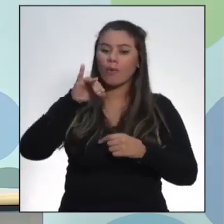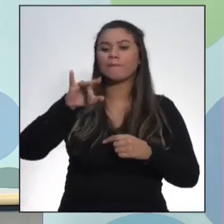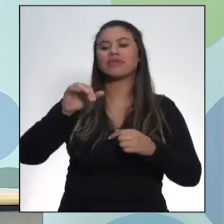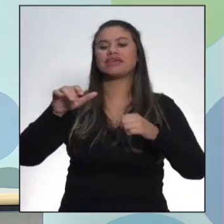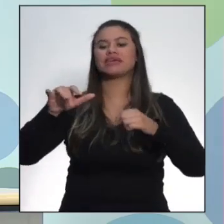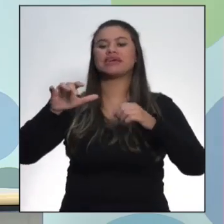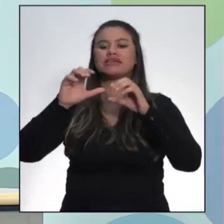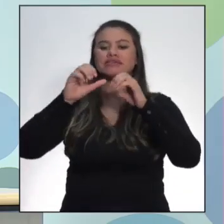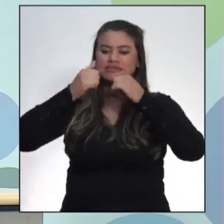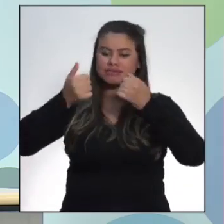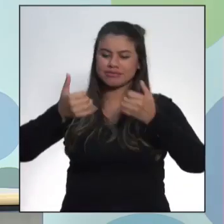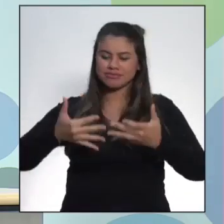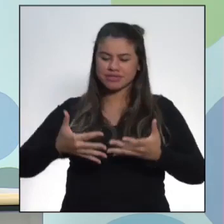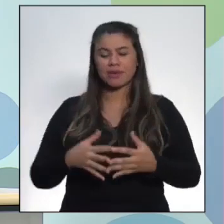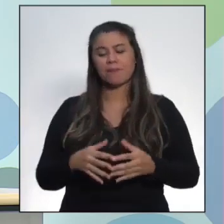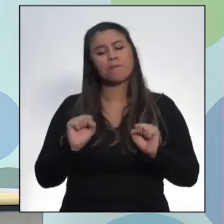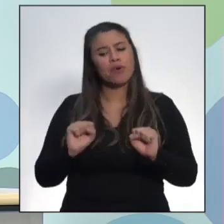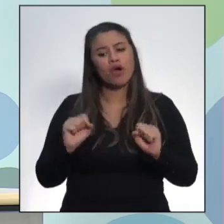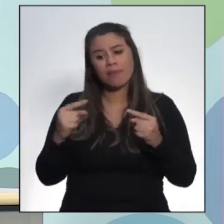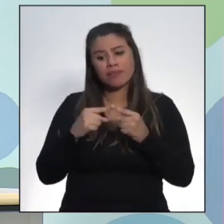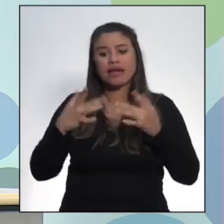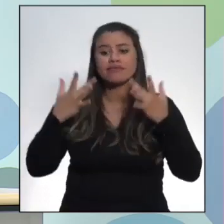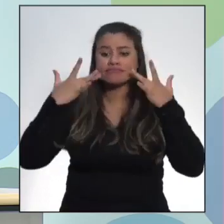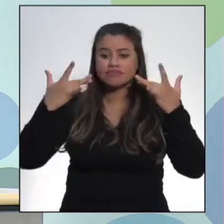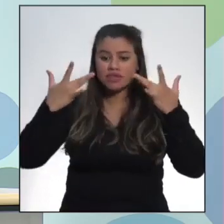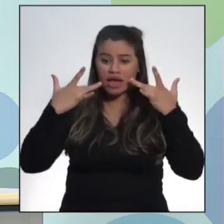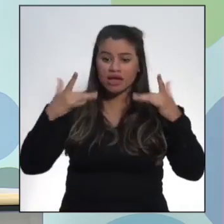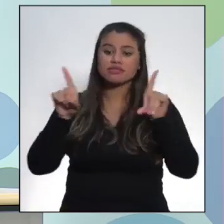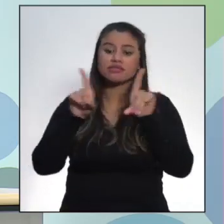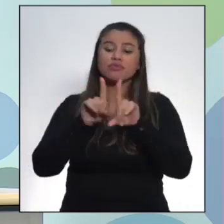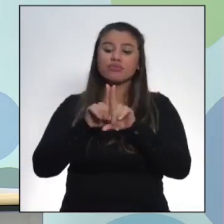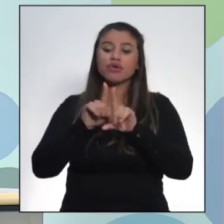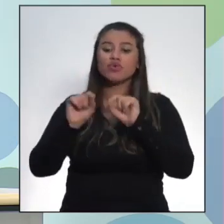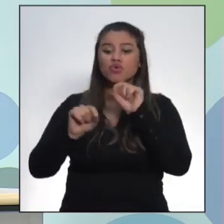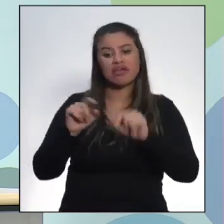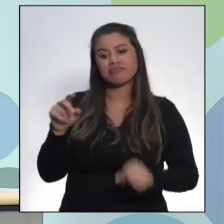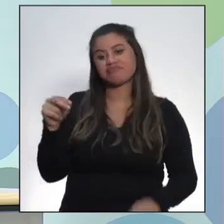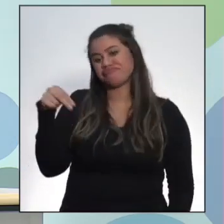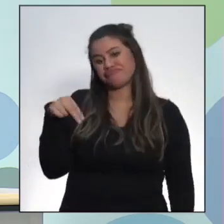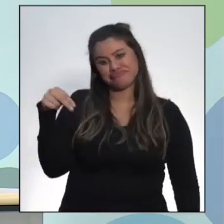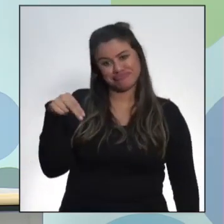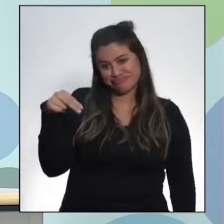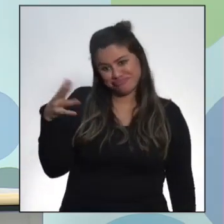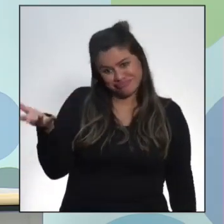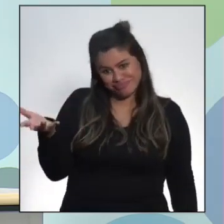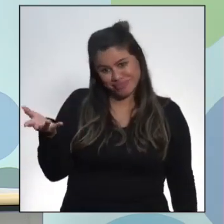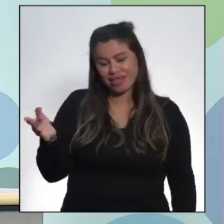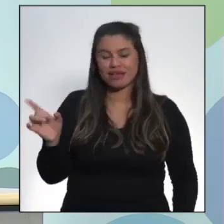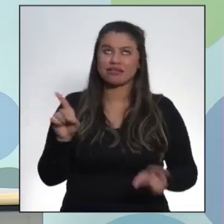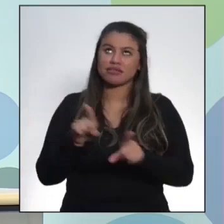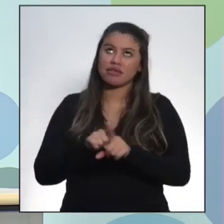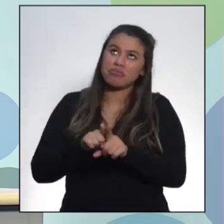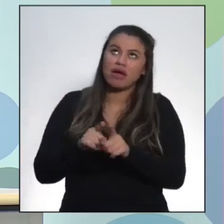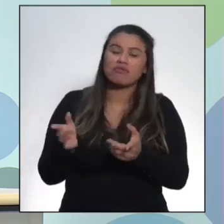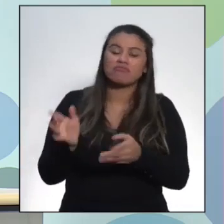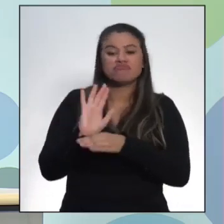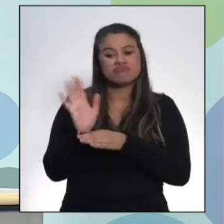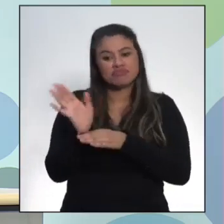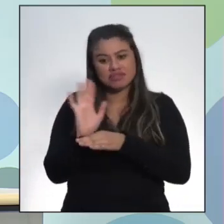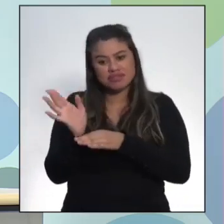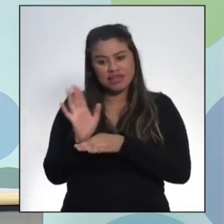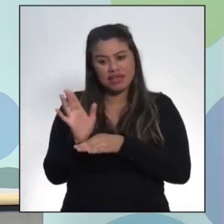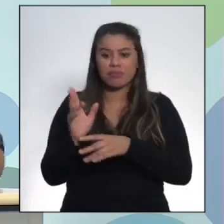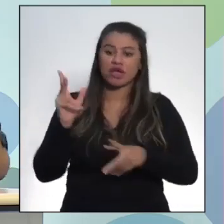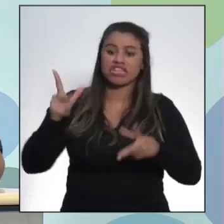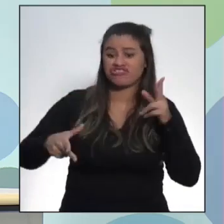falando de texto teatral, mas poderíamos muito bem estarmos falando de novela, podemos estar falando também de cinema, podemos estar falando de